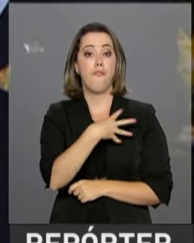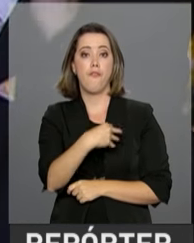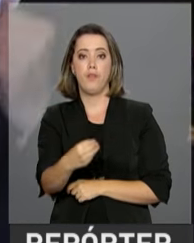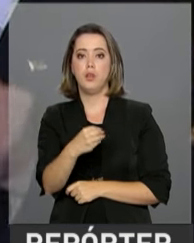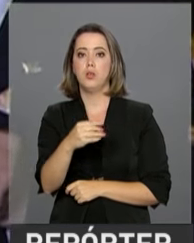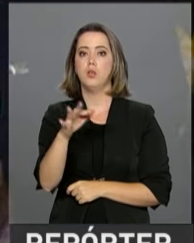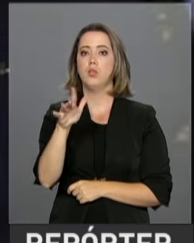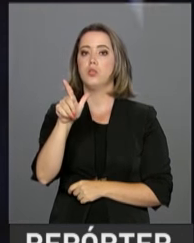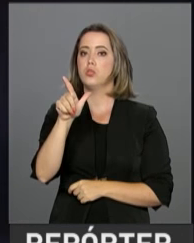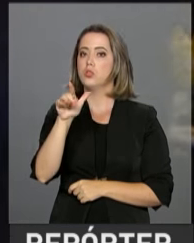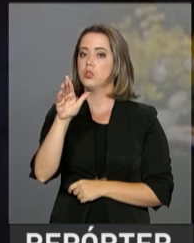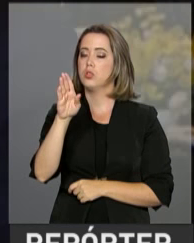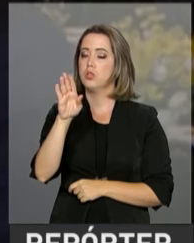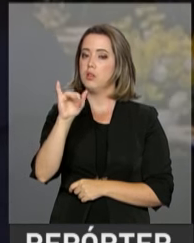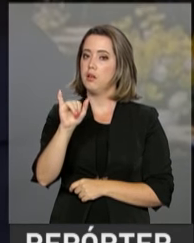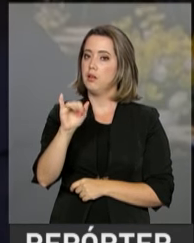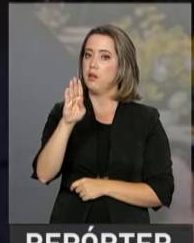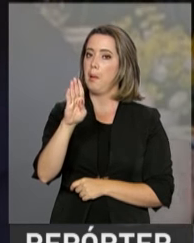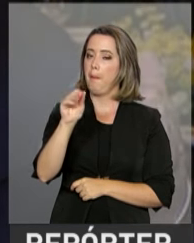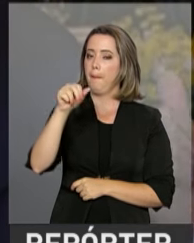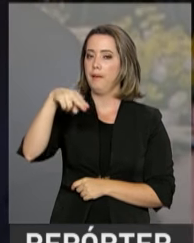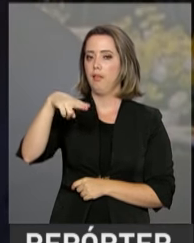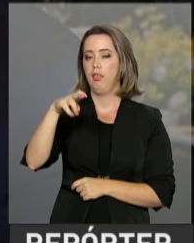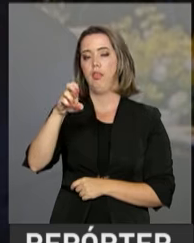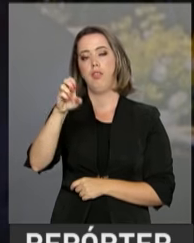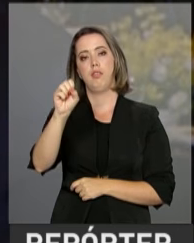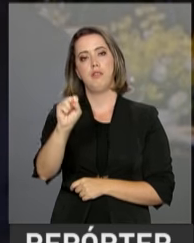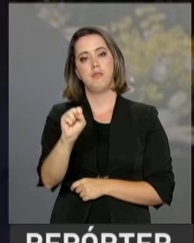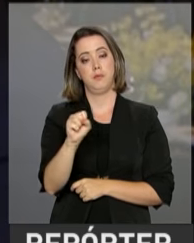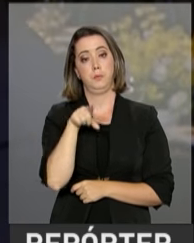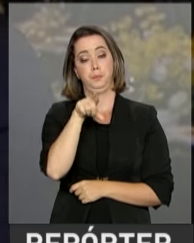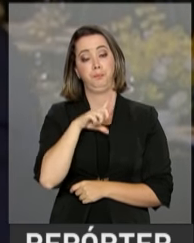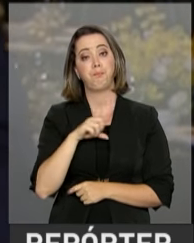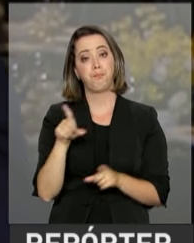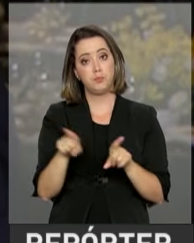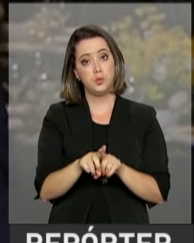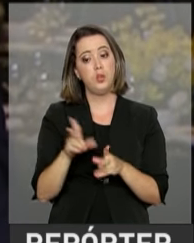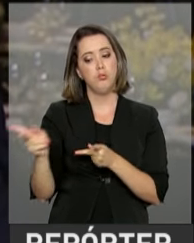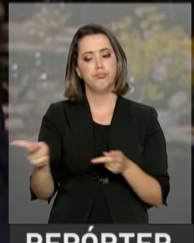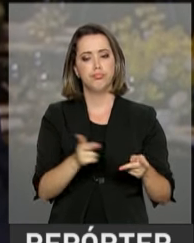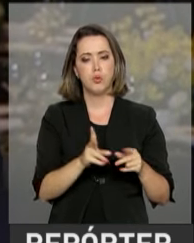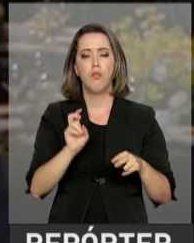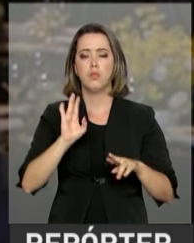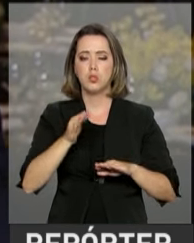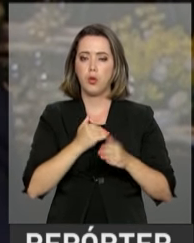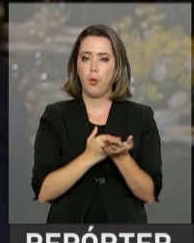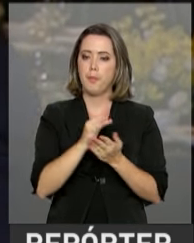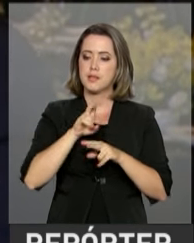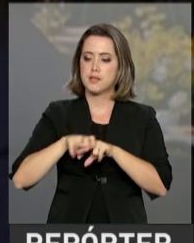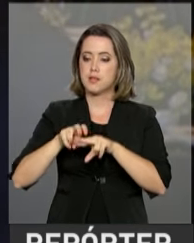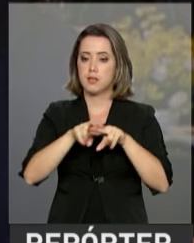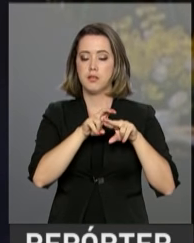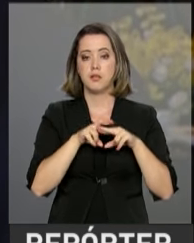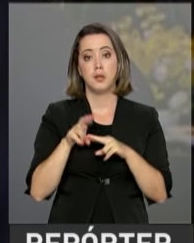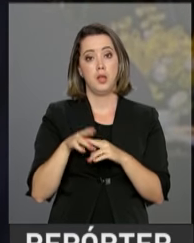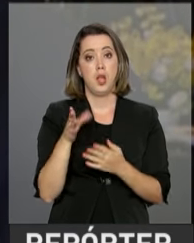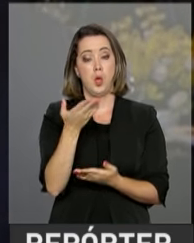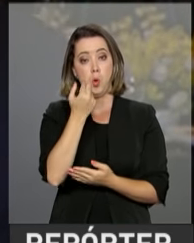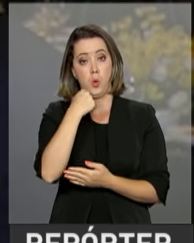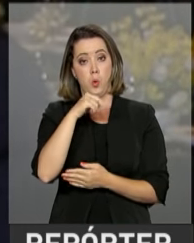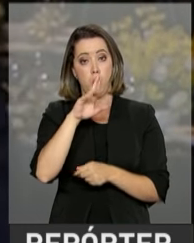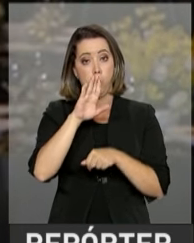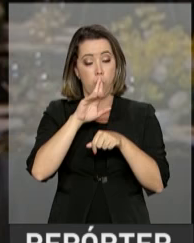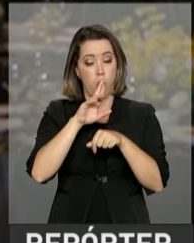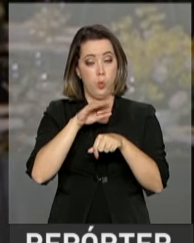de libaneses. Os convidados já começam a ocupar as mesas, seus lugares aqui. O jantar deve começar assim que o presidente Michel